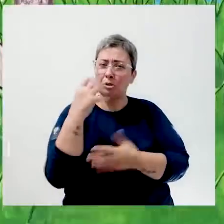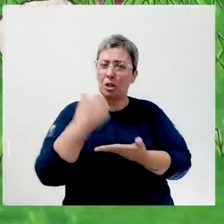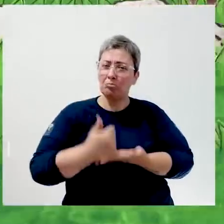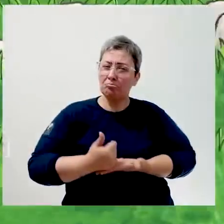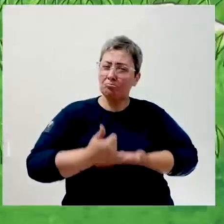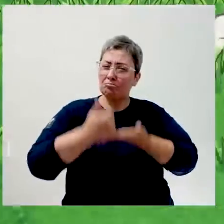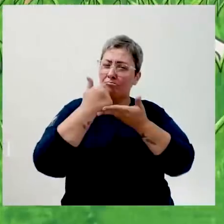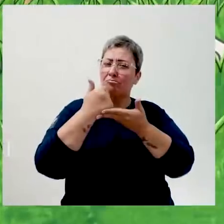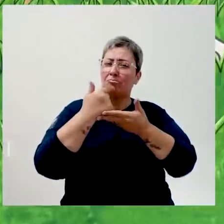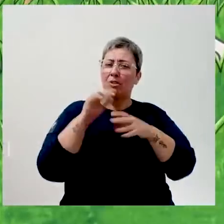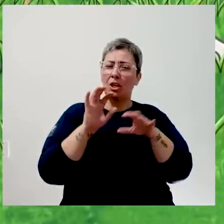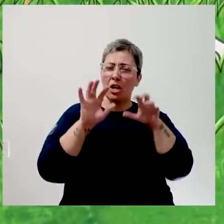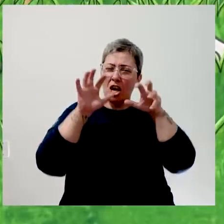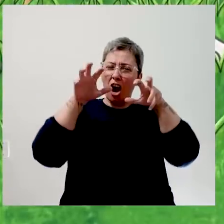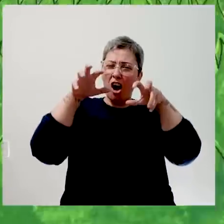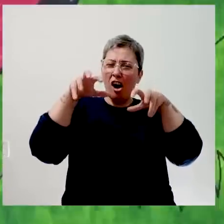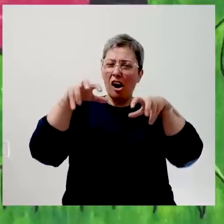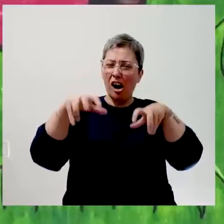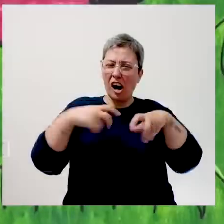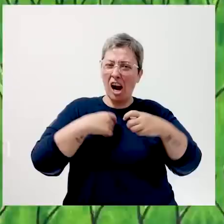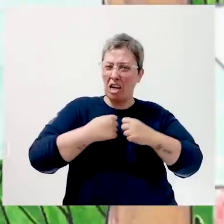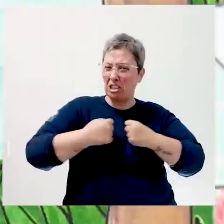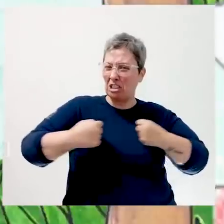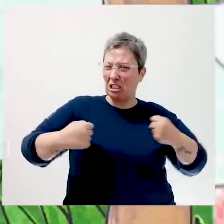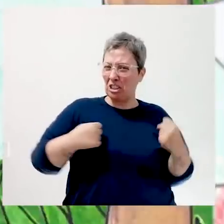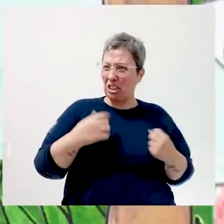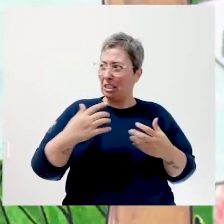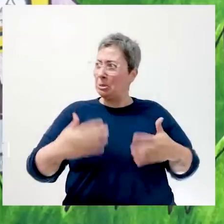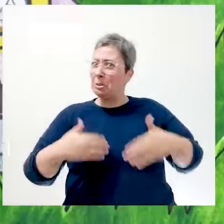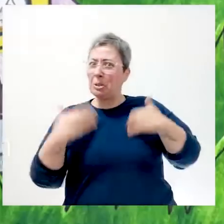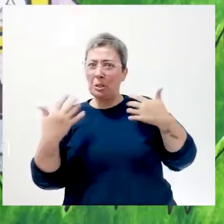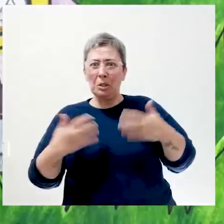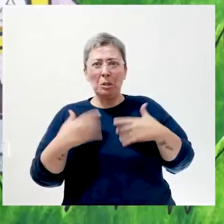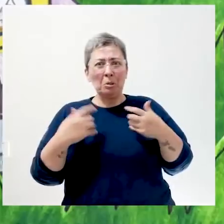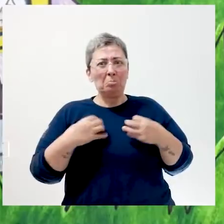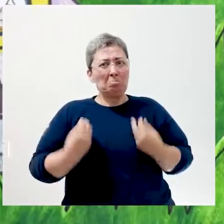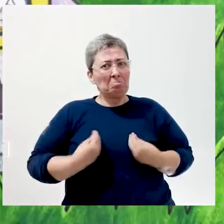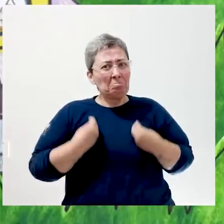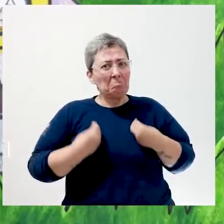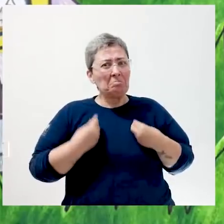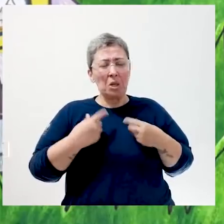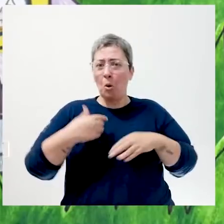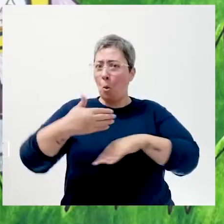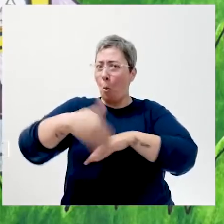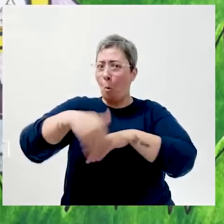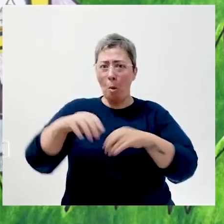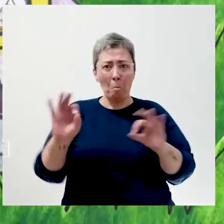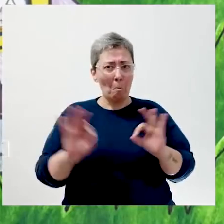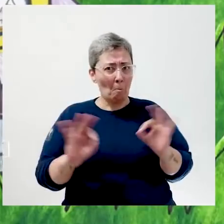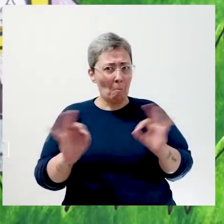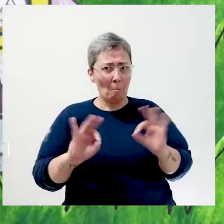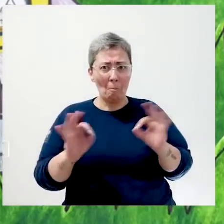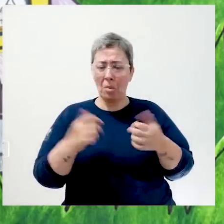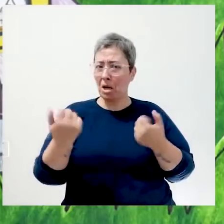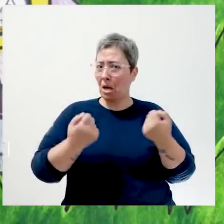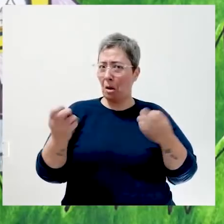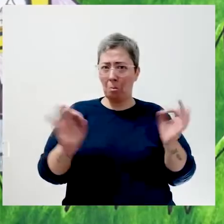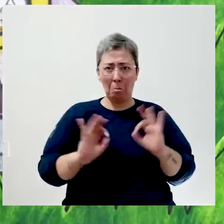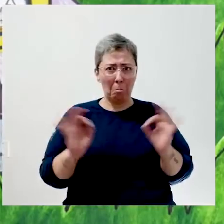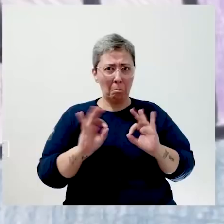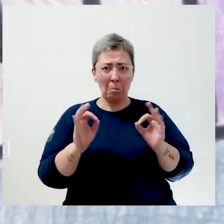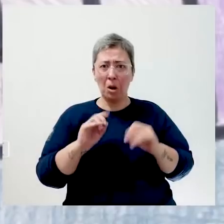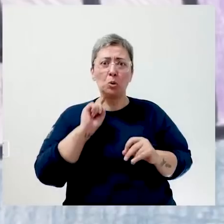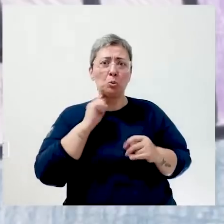preservada. Os dinossauros eram fabulosos, enormes e assustadores. Manuela observou que não havia ruas, carros e nem